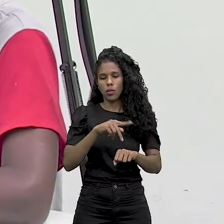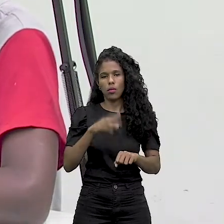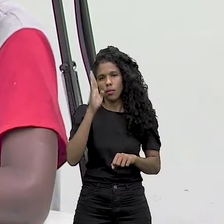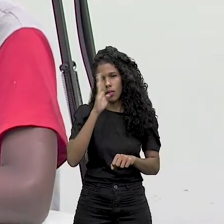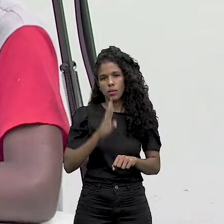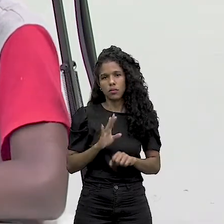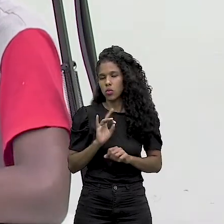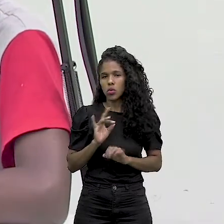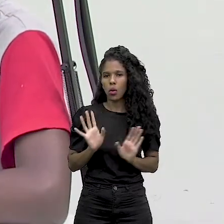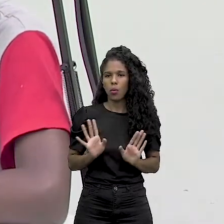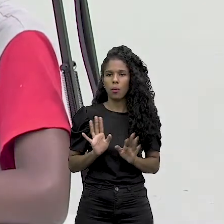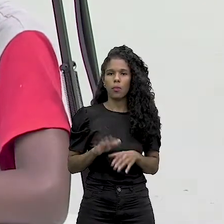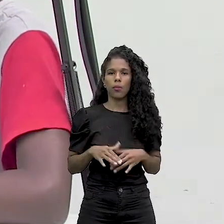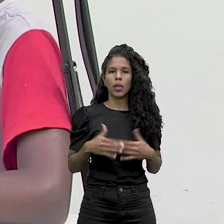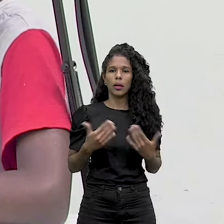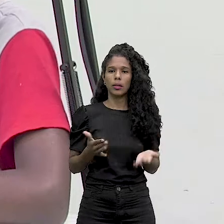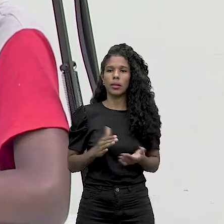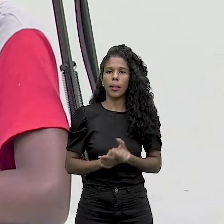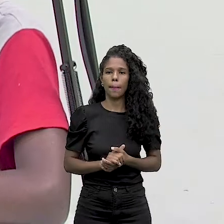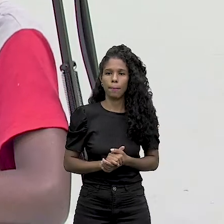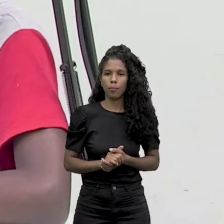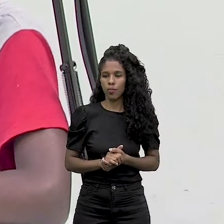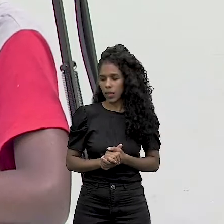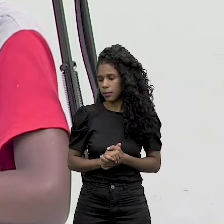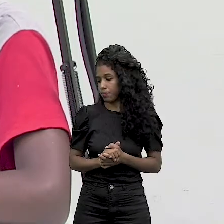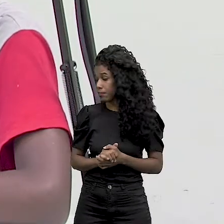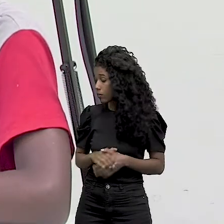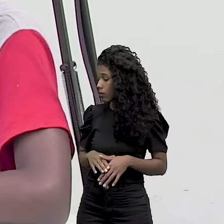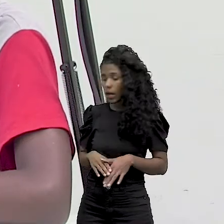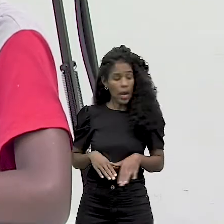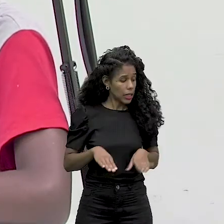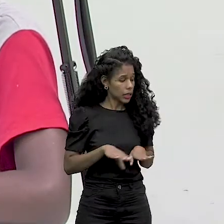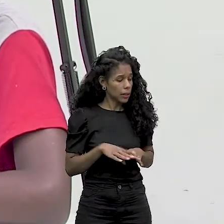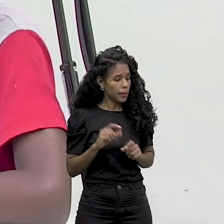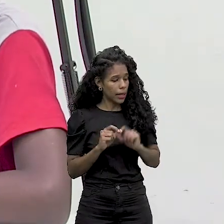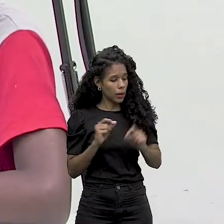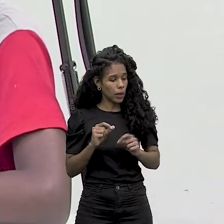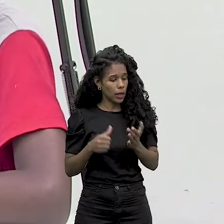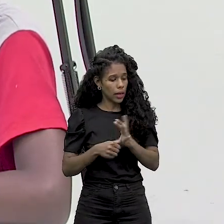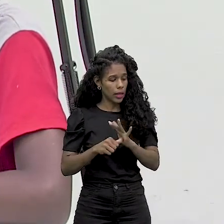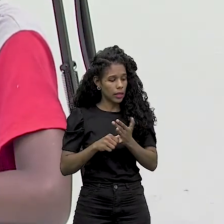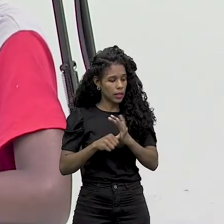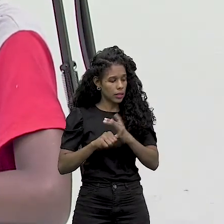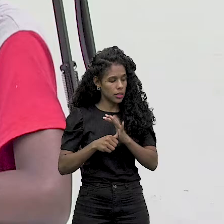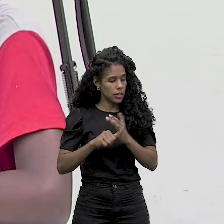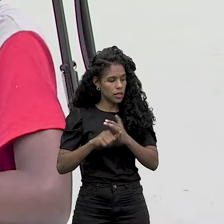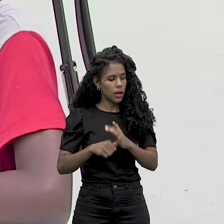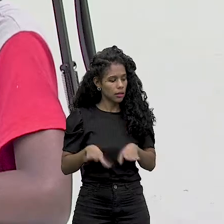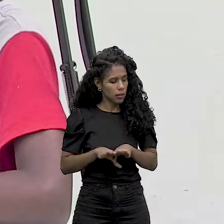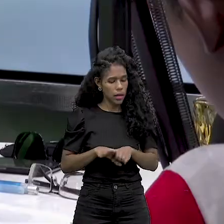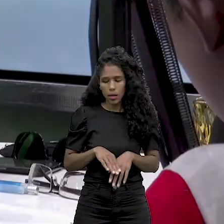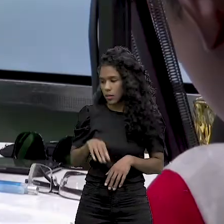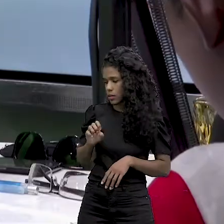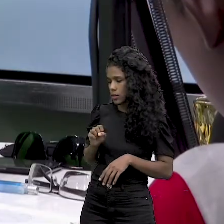uma realidade. E também a nossa carteira de identidade vai mudar, né? Já está mudando, Está mudando. Já foi aprovado. Então, por exemplo,